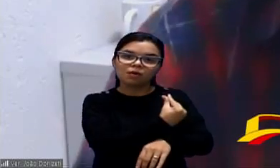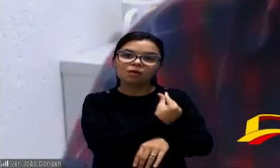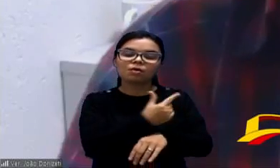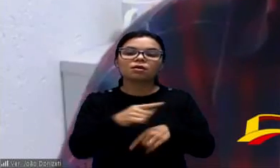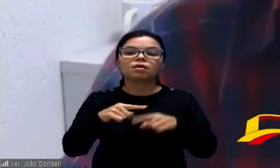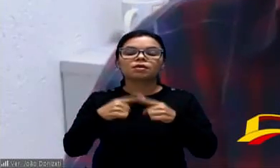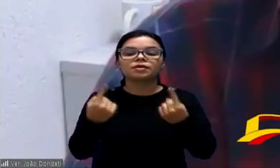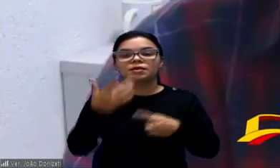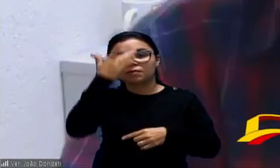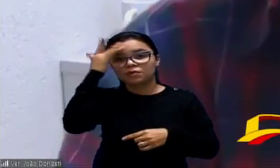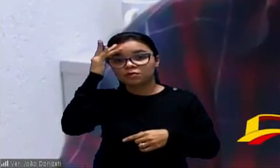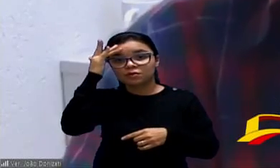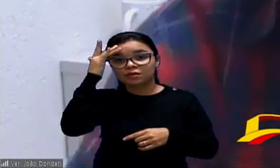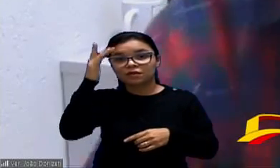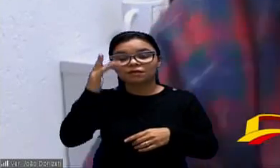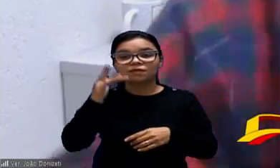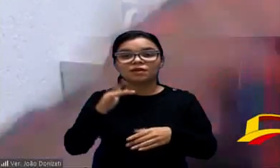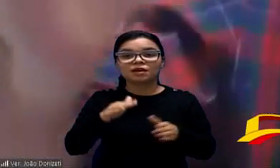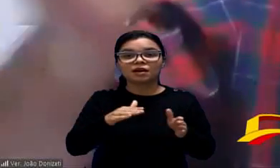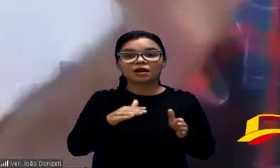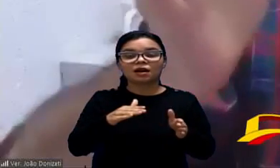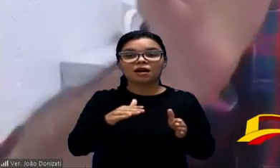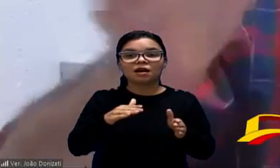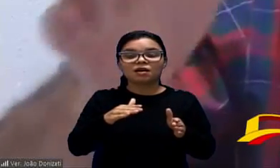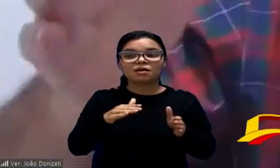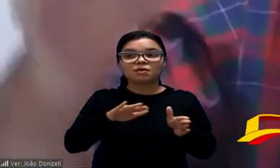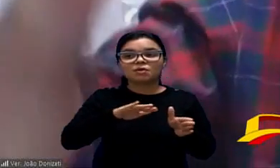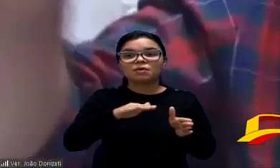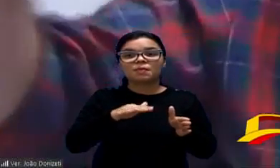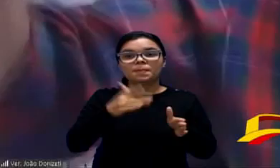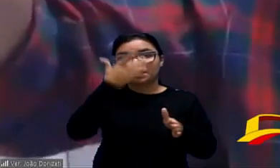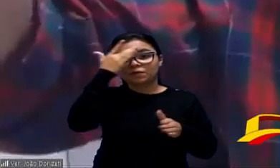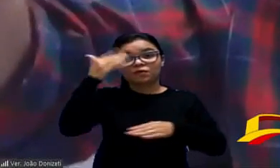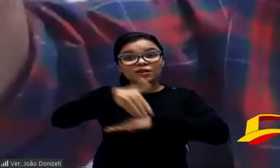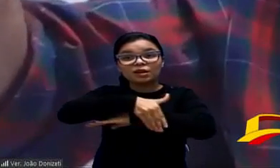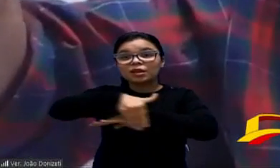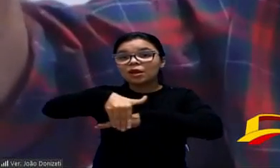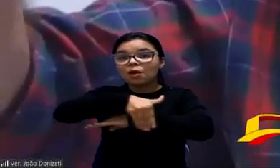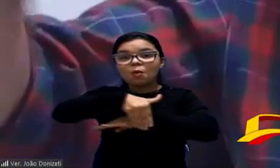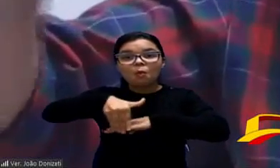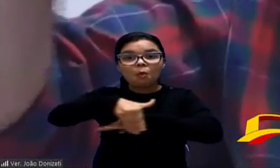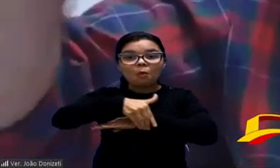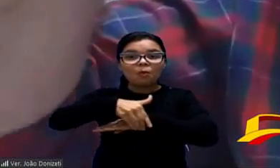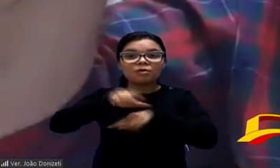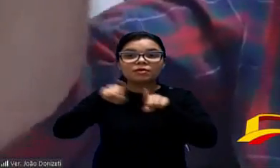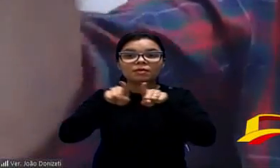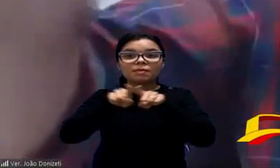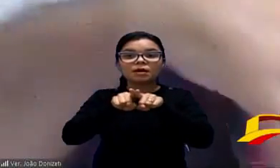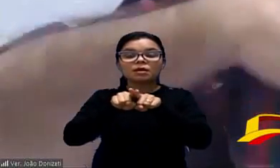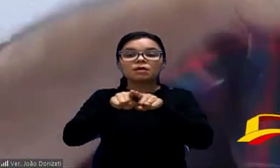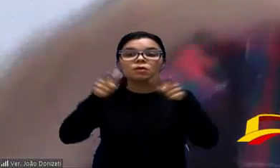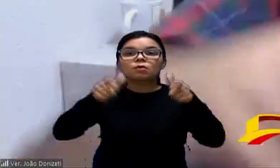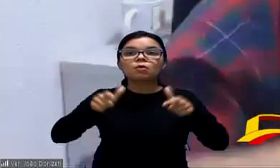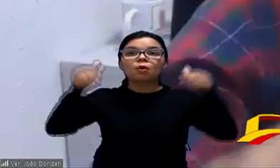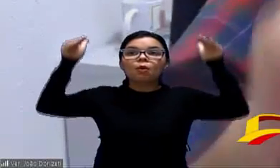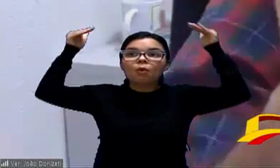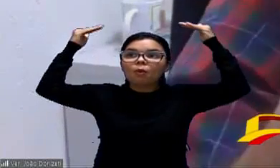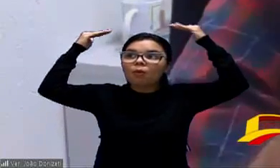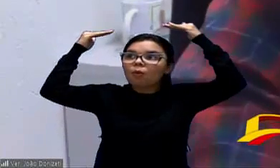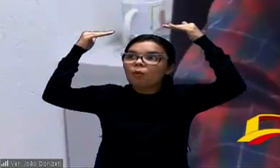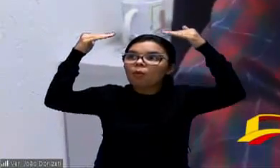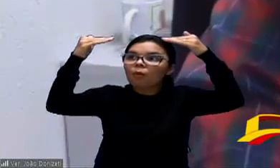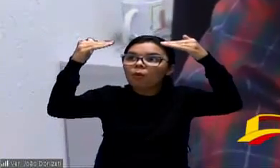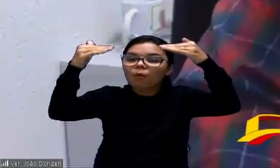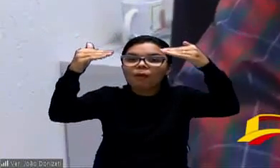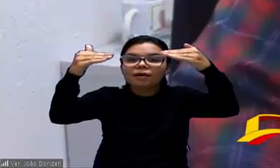banco brasileiro que colocou uma tenda externamente, para inclusive dar cobertura, para que as pessoas não fiquem tomando sol nem chuva,